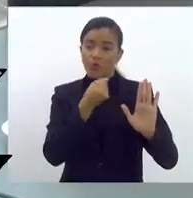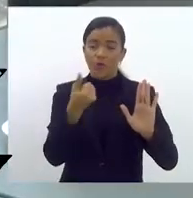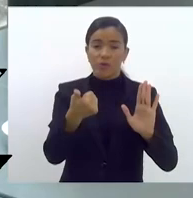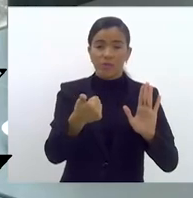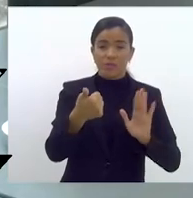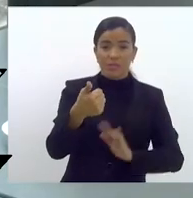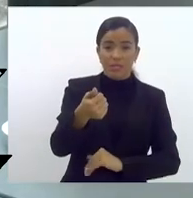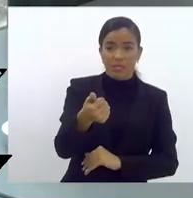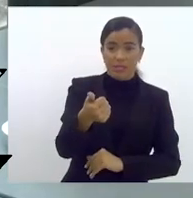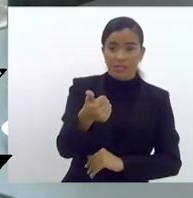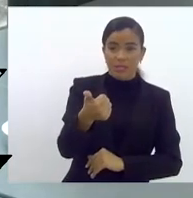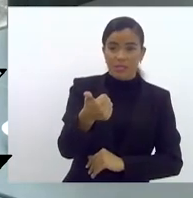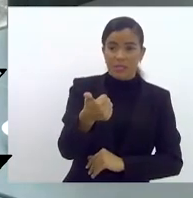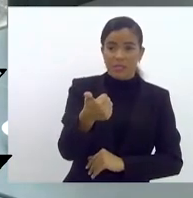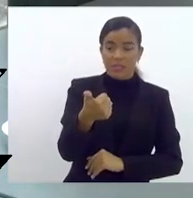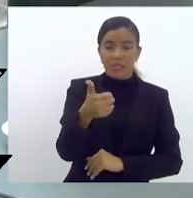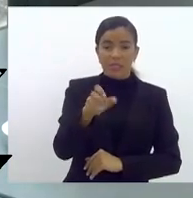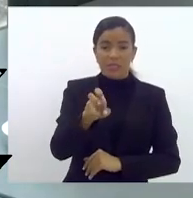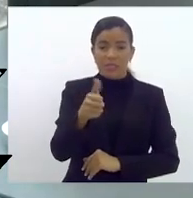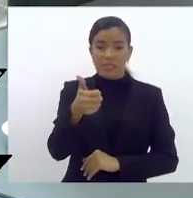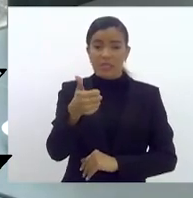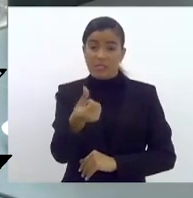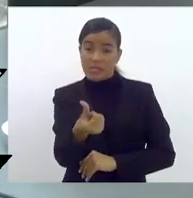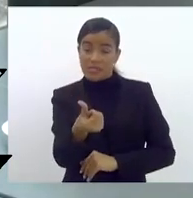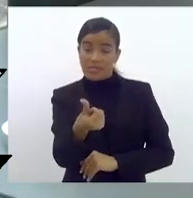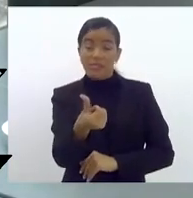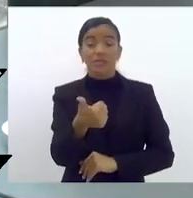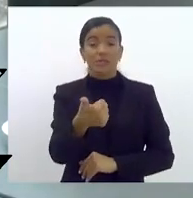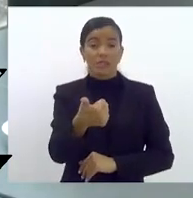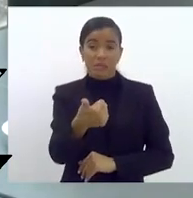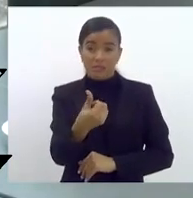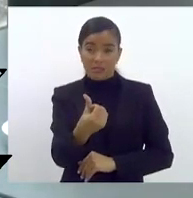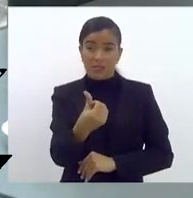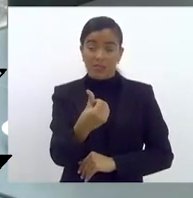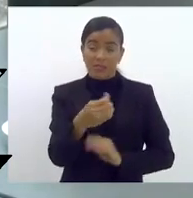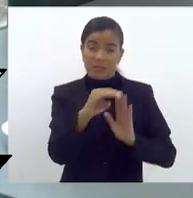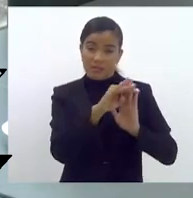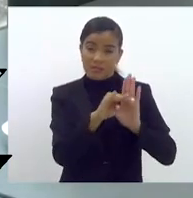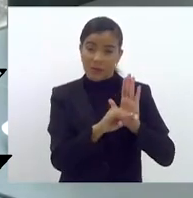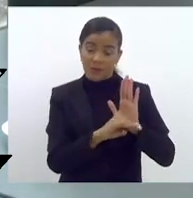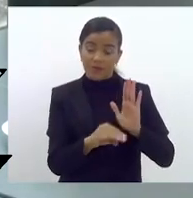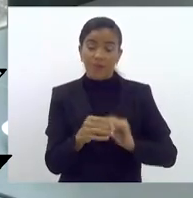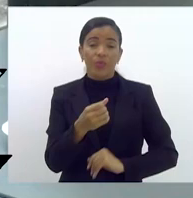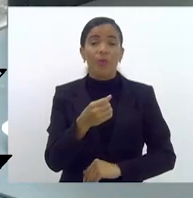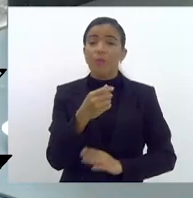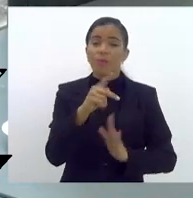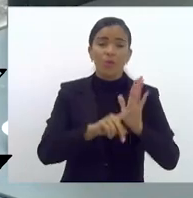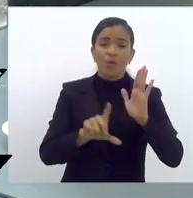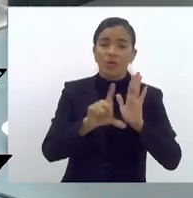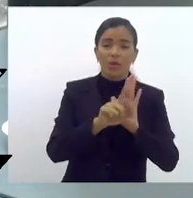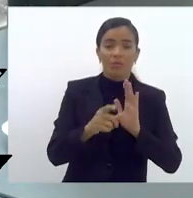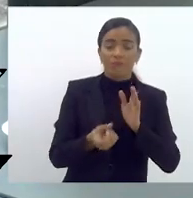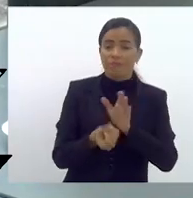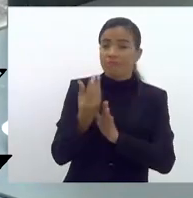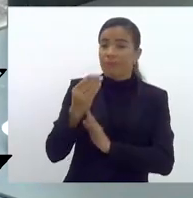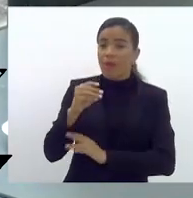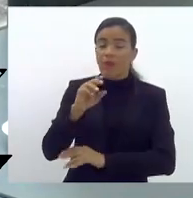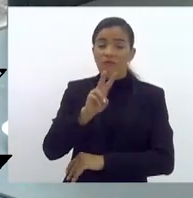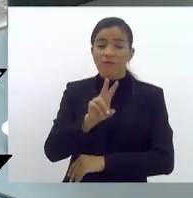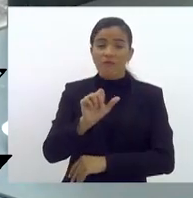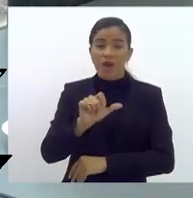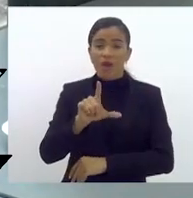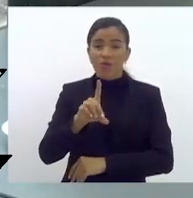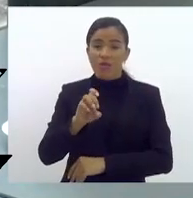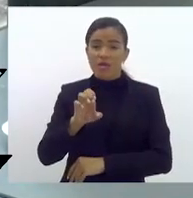número 14 15 já foi 16 da pauta projeto de autoria do deputado Valdecir da saúde